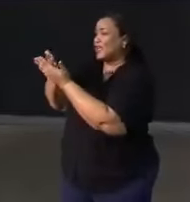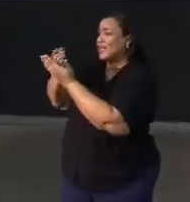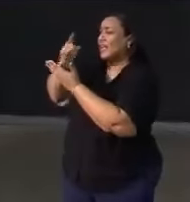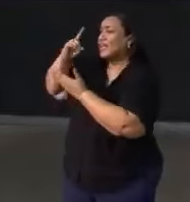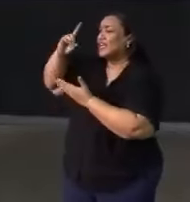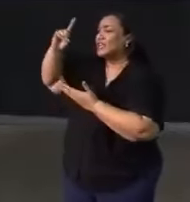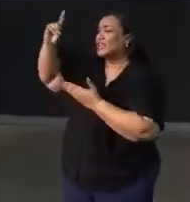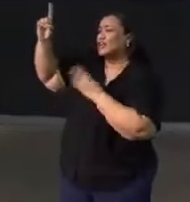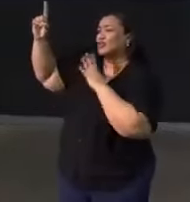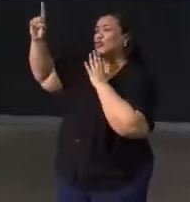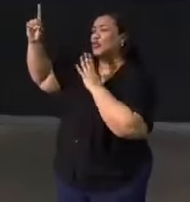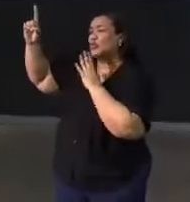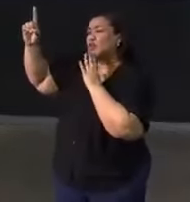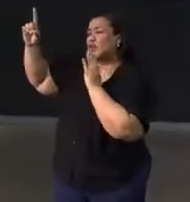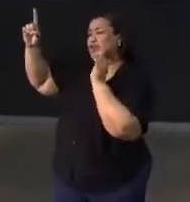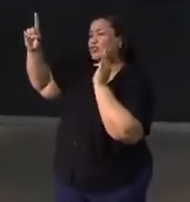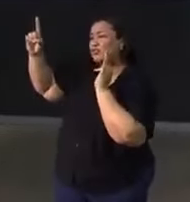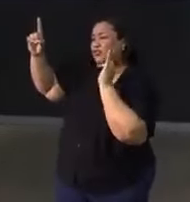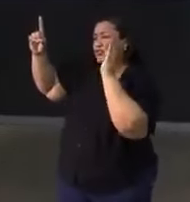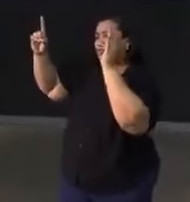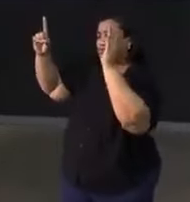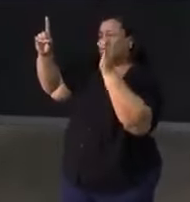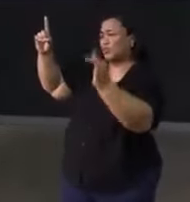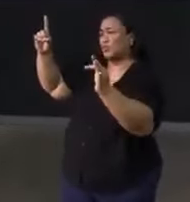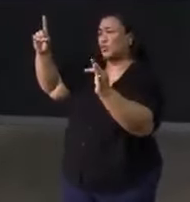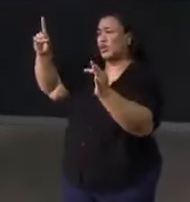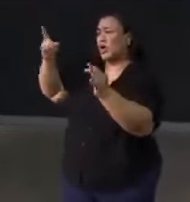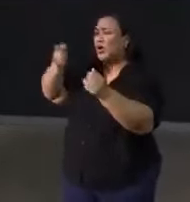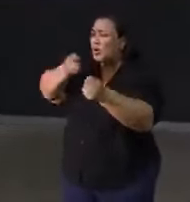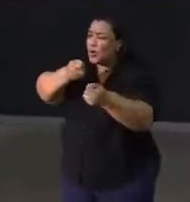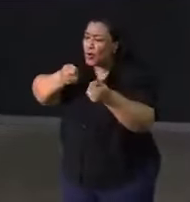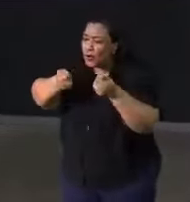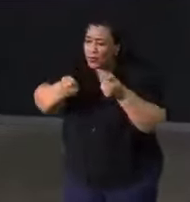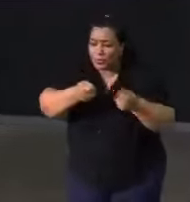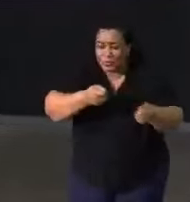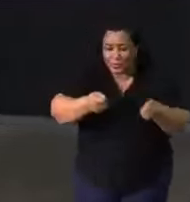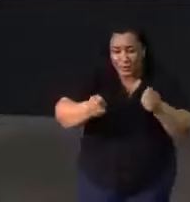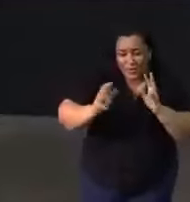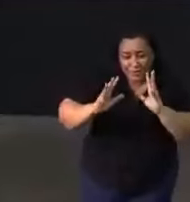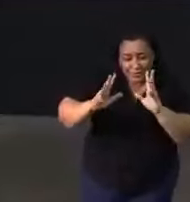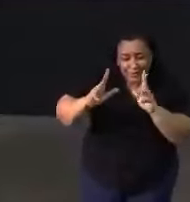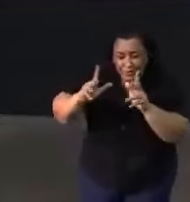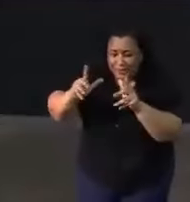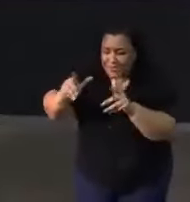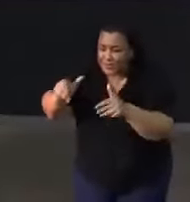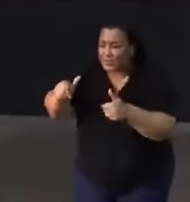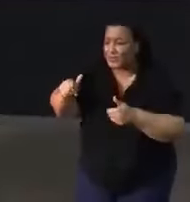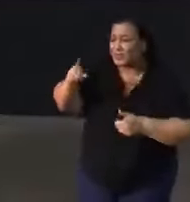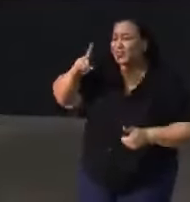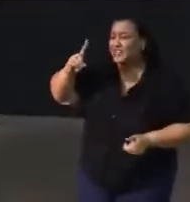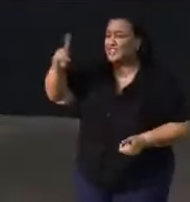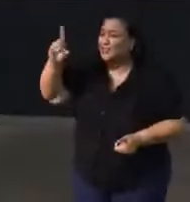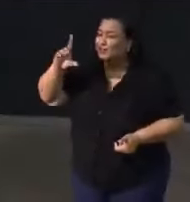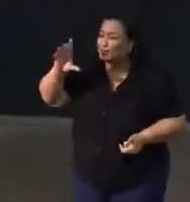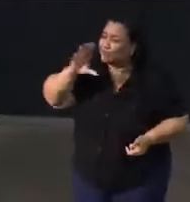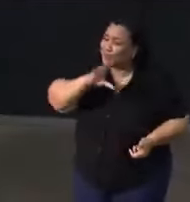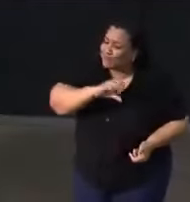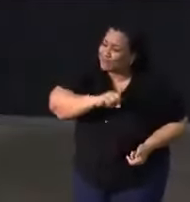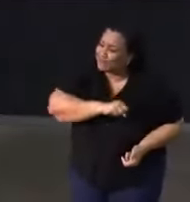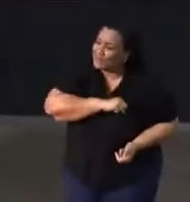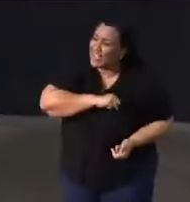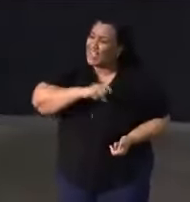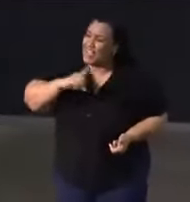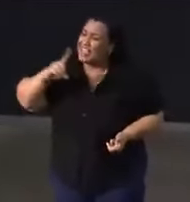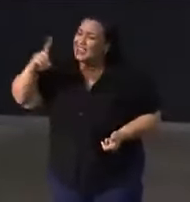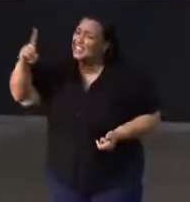você. Ele está no controle, Ele não perdeu o controle. Ele te ama. A sua mão direita está